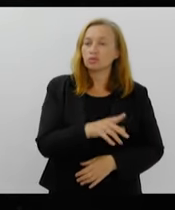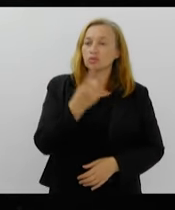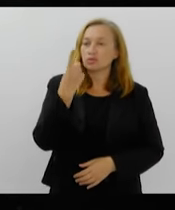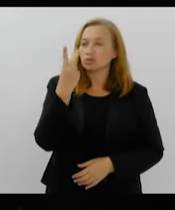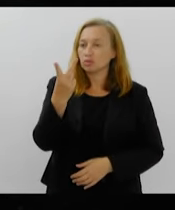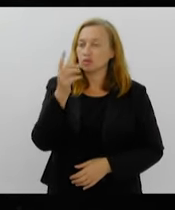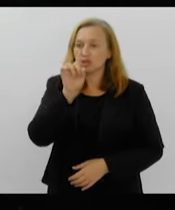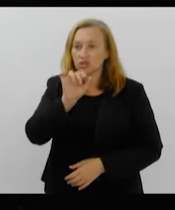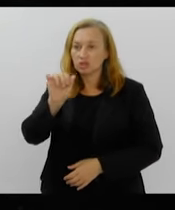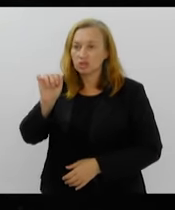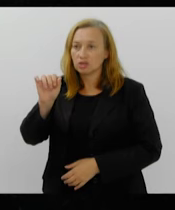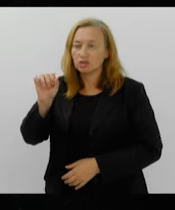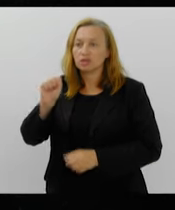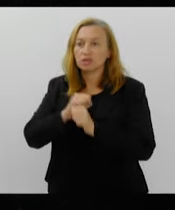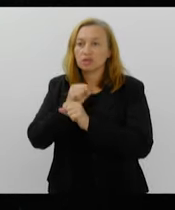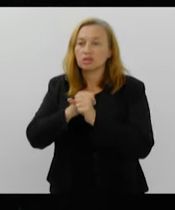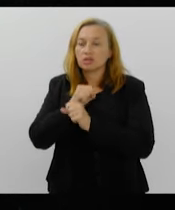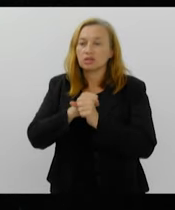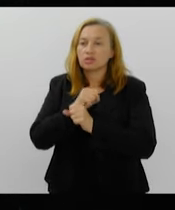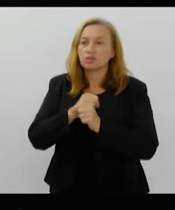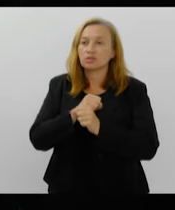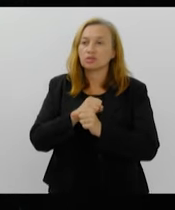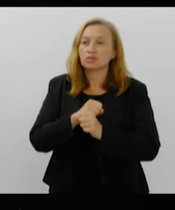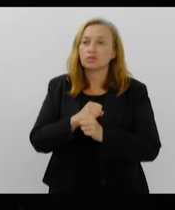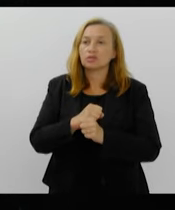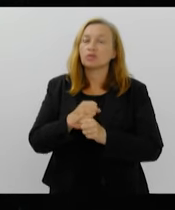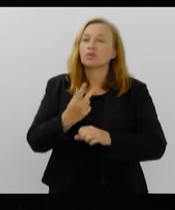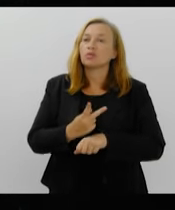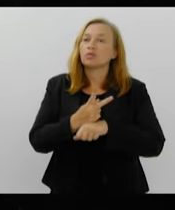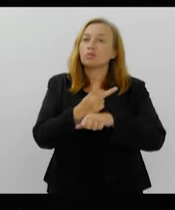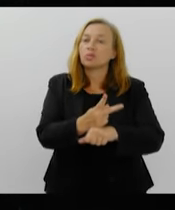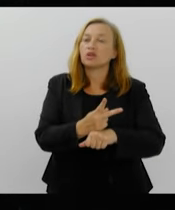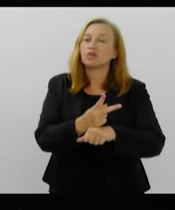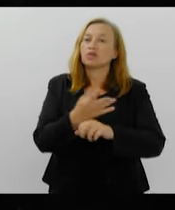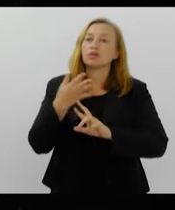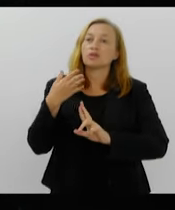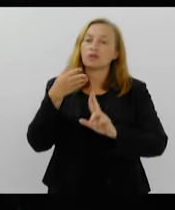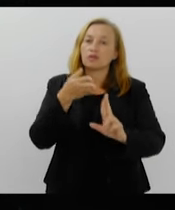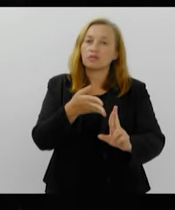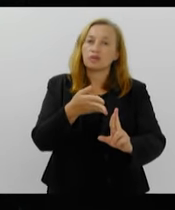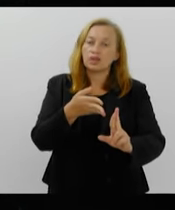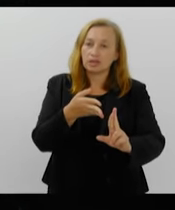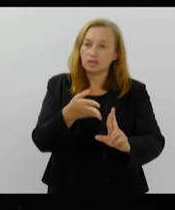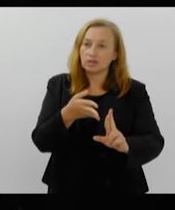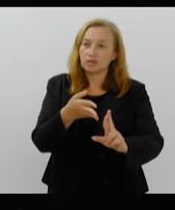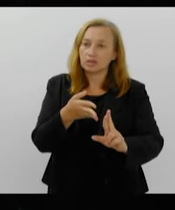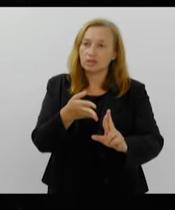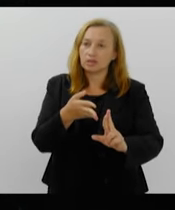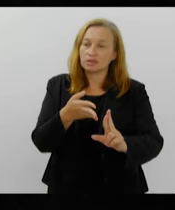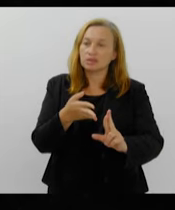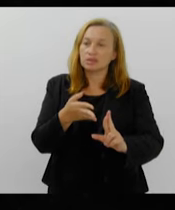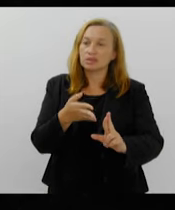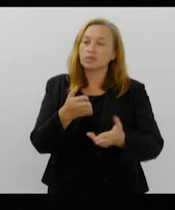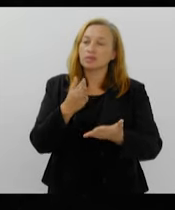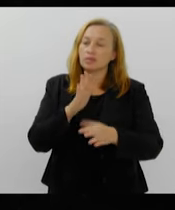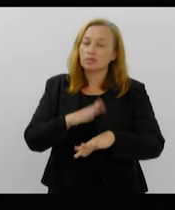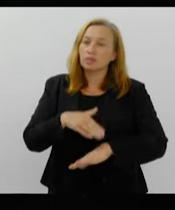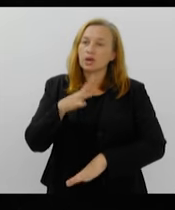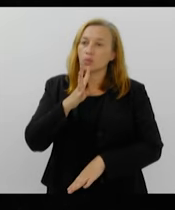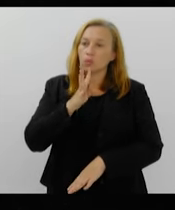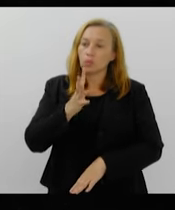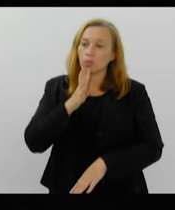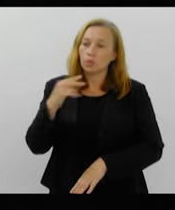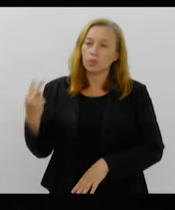anos o prêmio elone da studant se tornou um uma premiação ainda mais reconhecida e